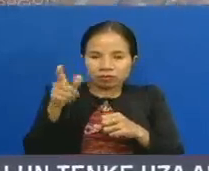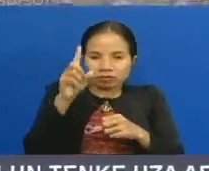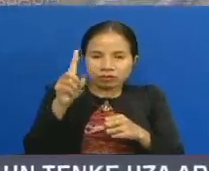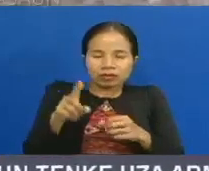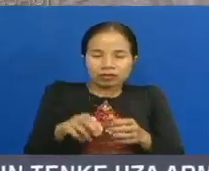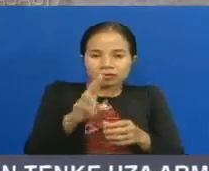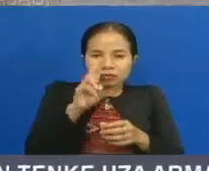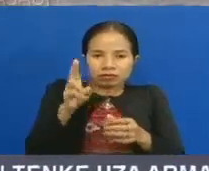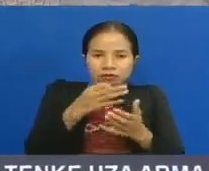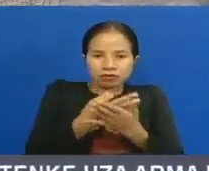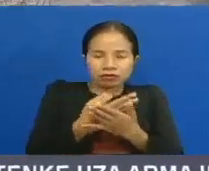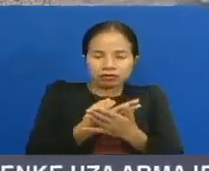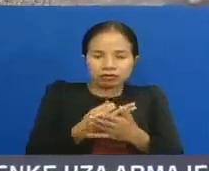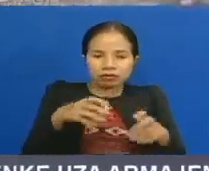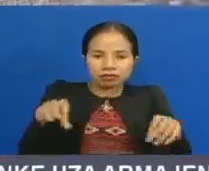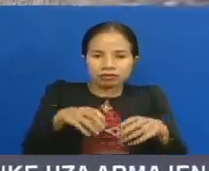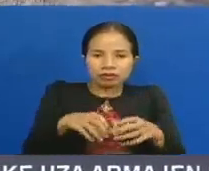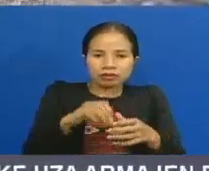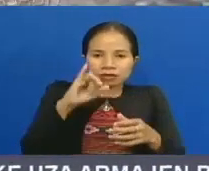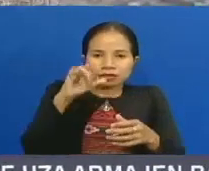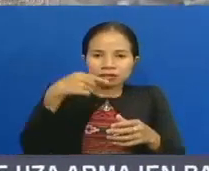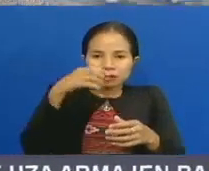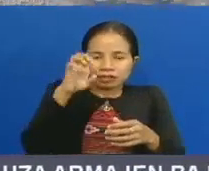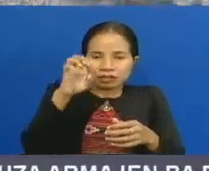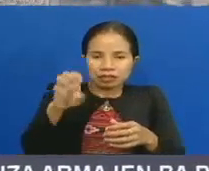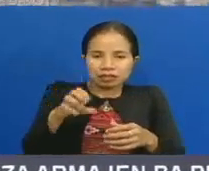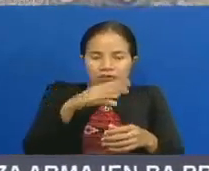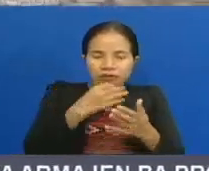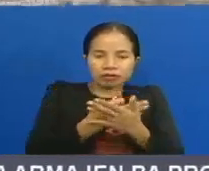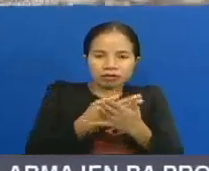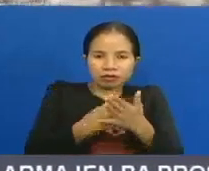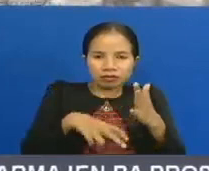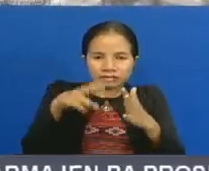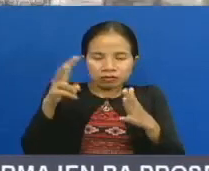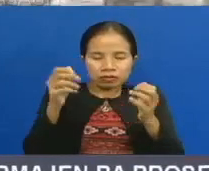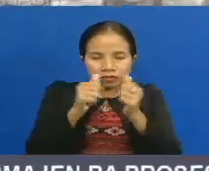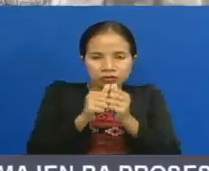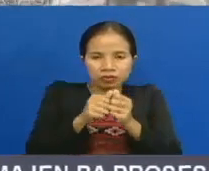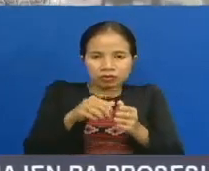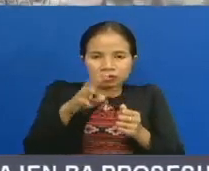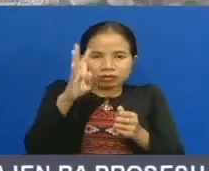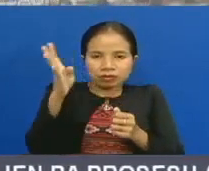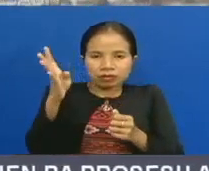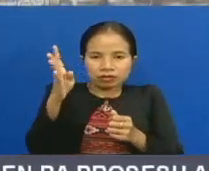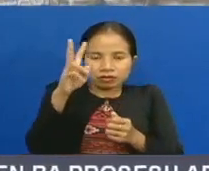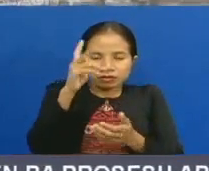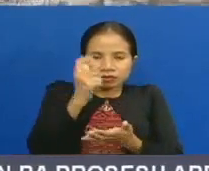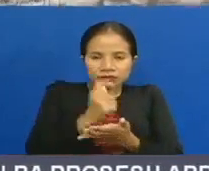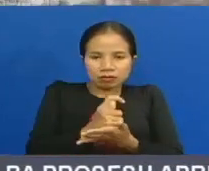Ebe executa o si Instituto Gestão de Equipamentos. O valor orçamento hamutu rihung hatnulu resin